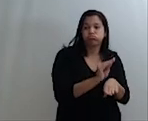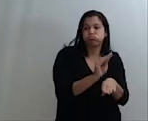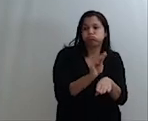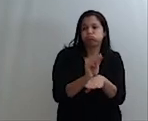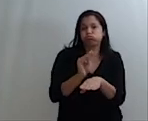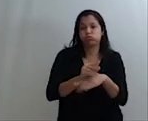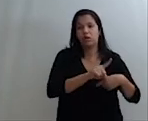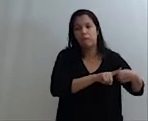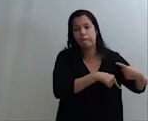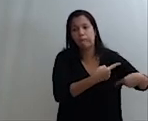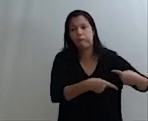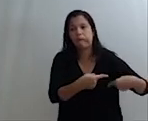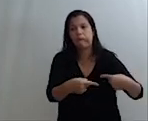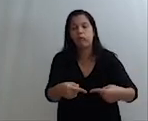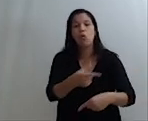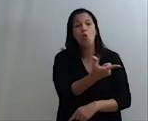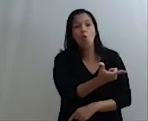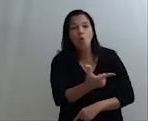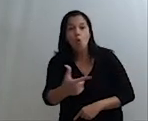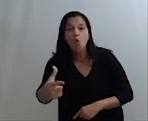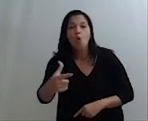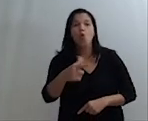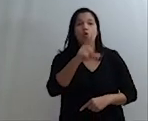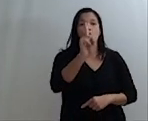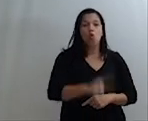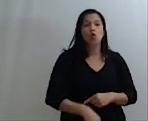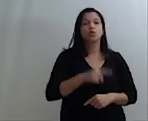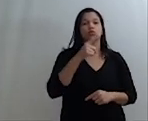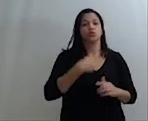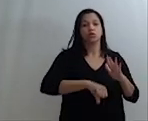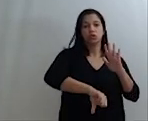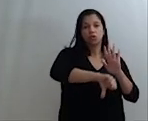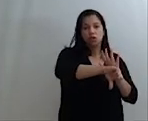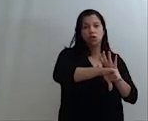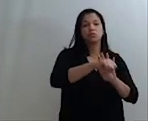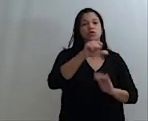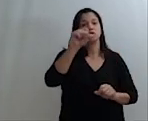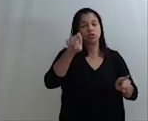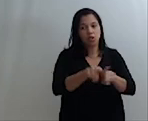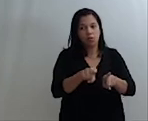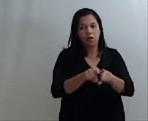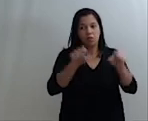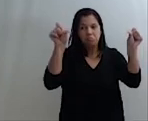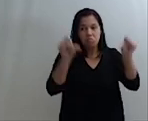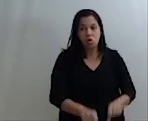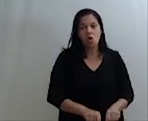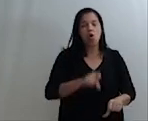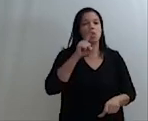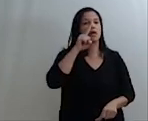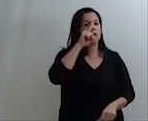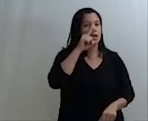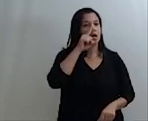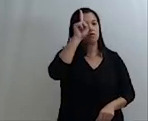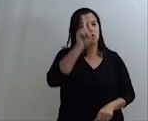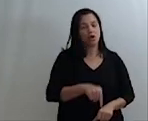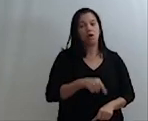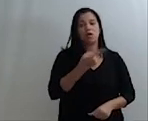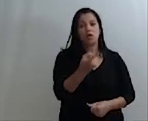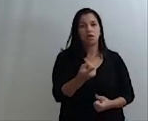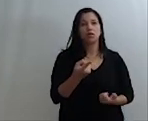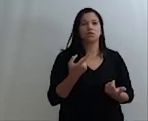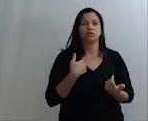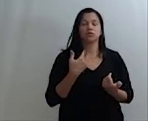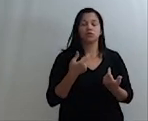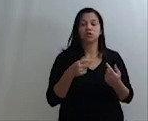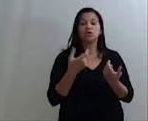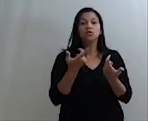decisão de modo que a decisão de primeira instância aponta esses elementos como eh eh justificadores